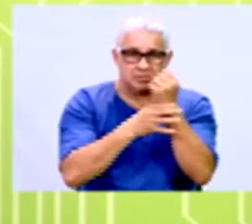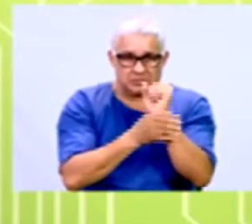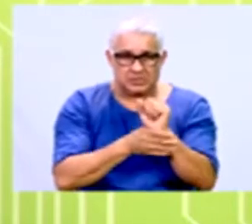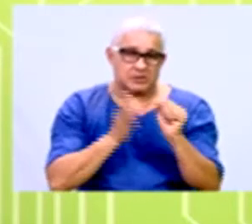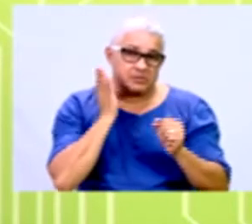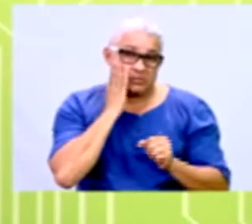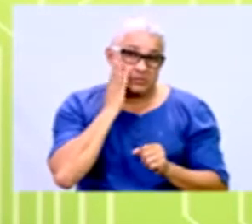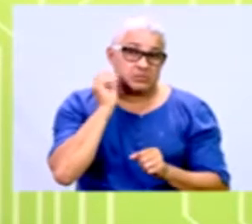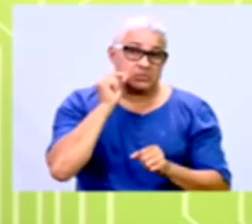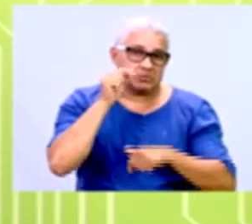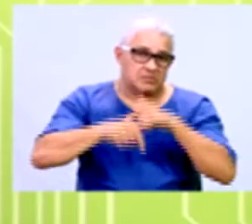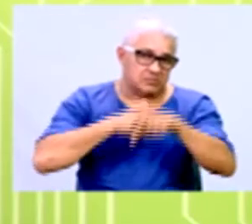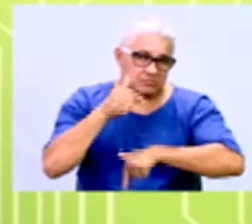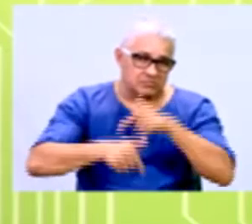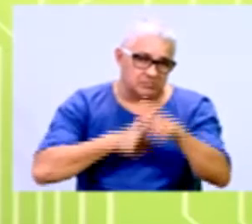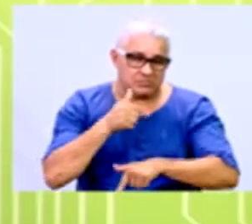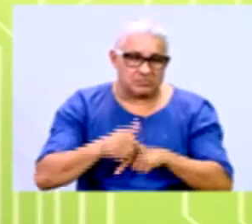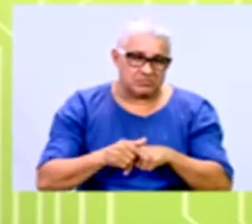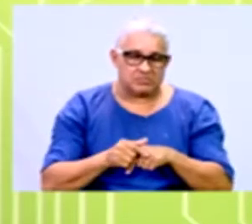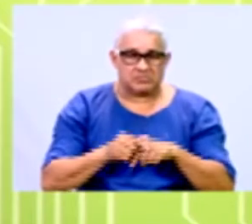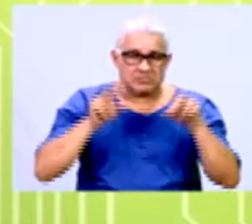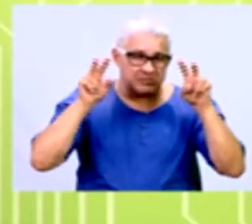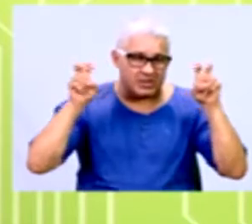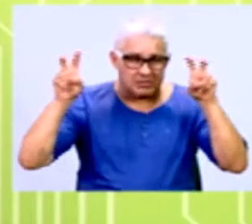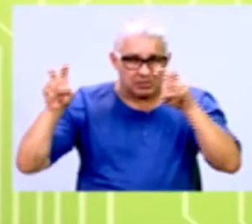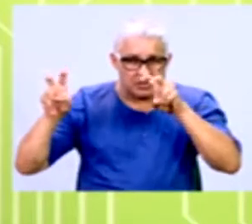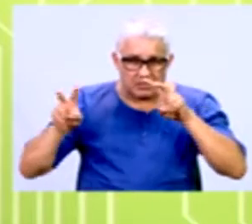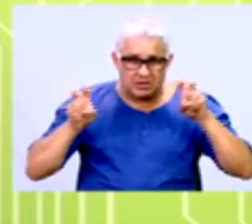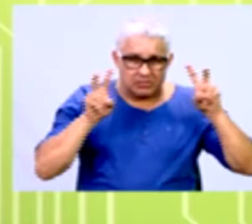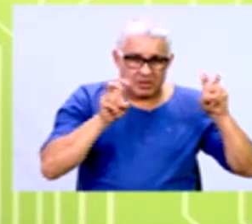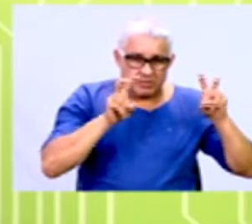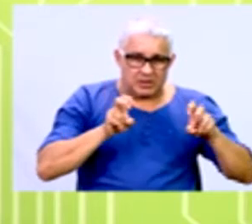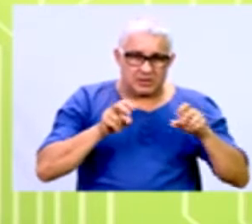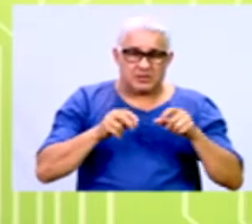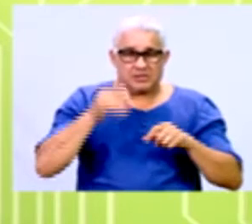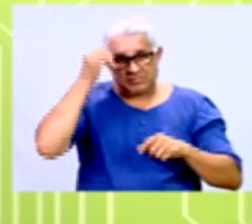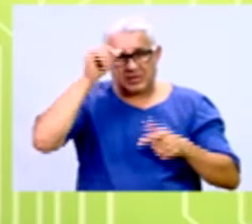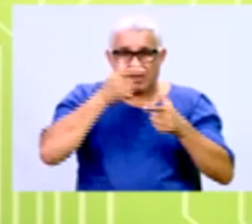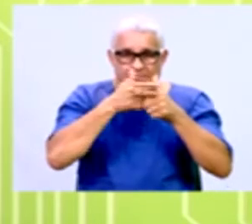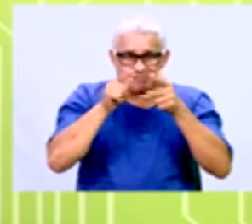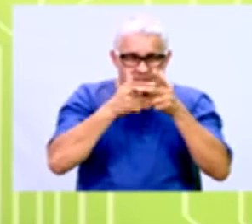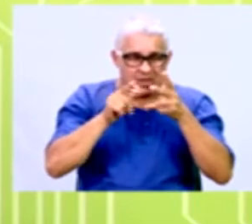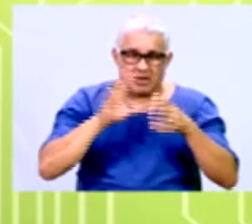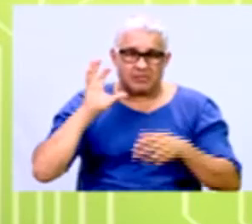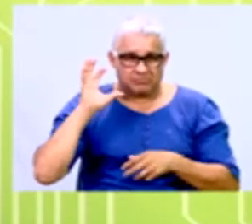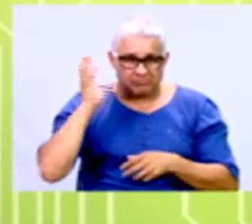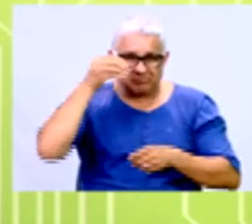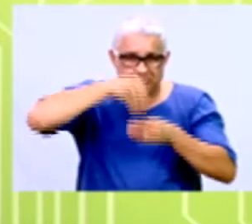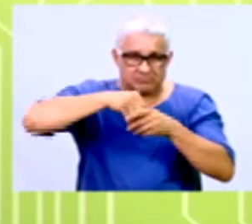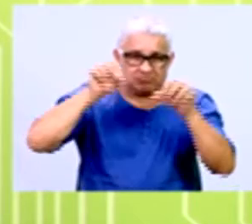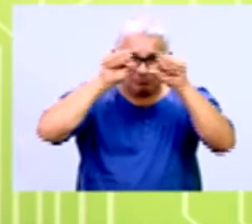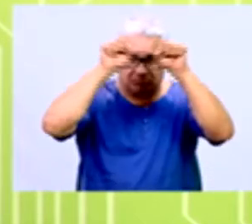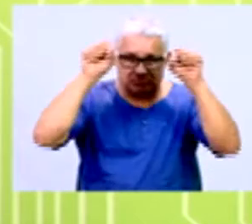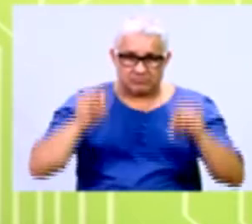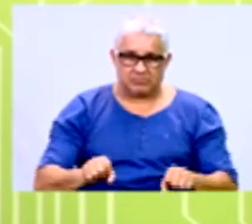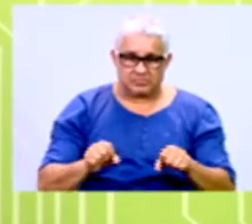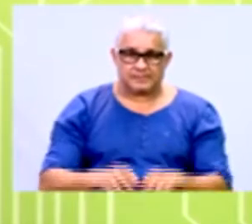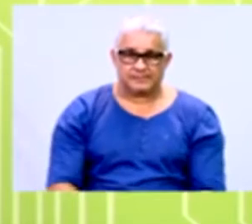saber trabalhar essas questões de evitar esses problemas que venham a ocorrer no seu sistema.